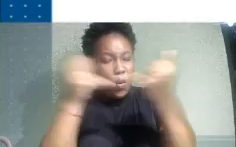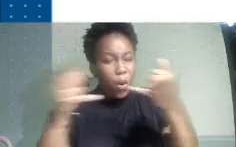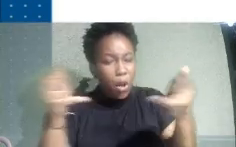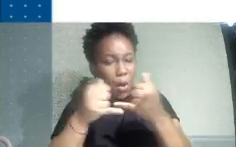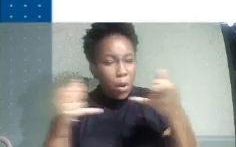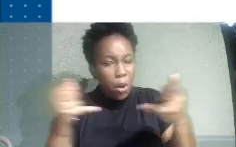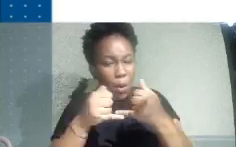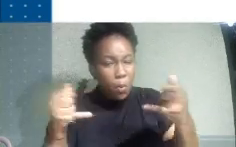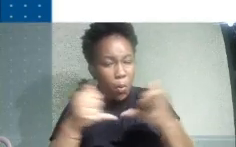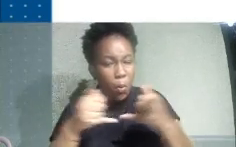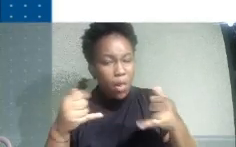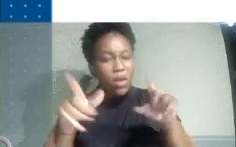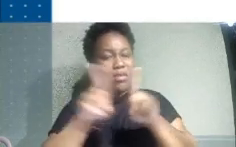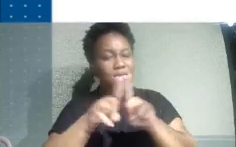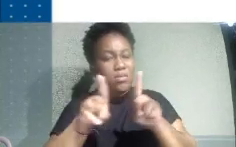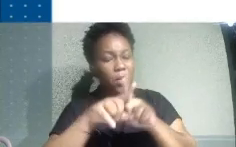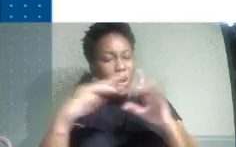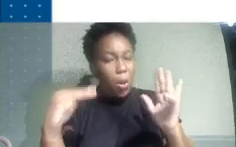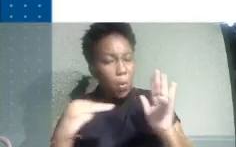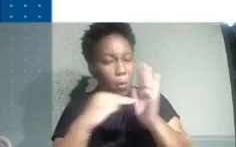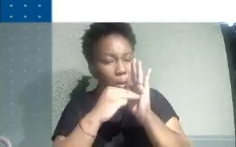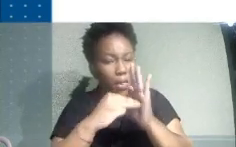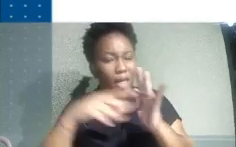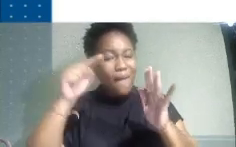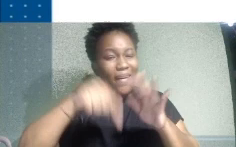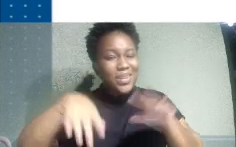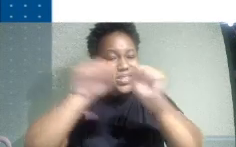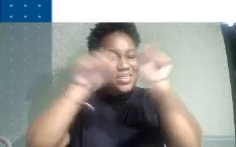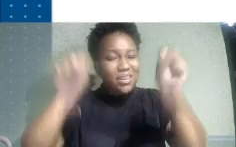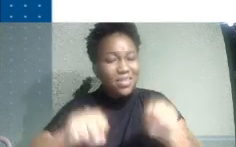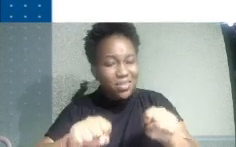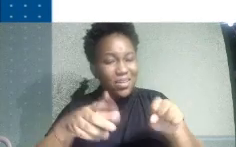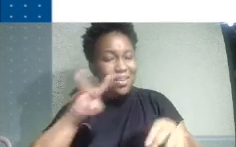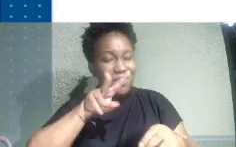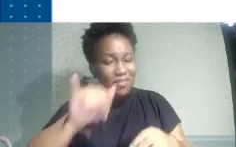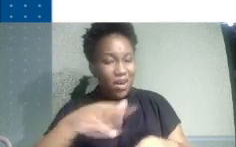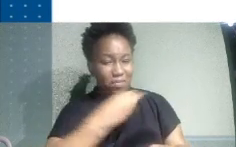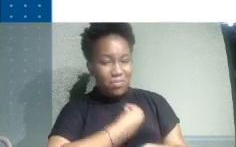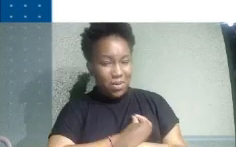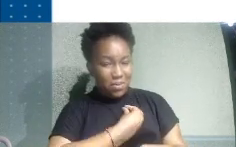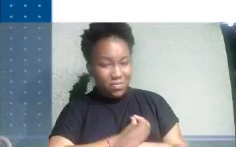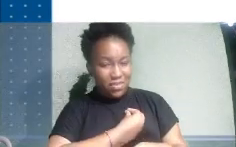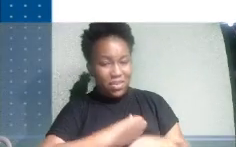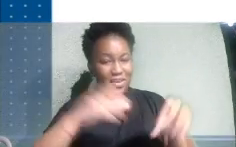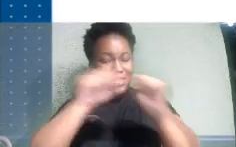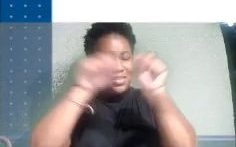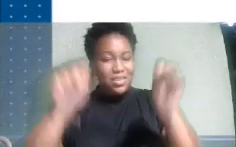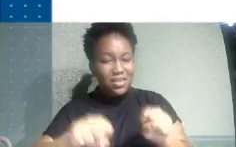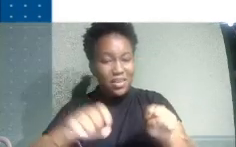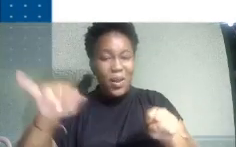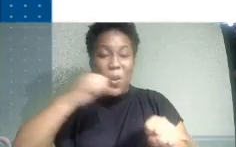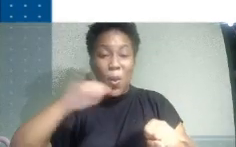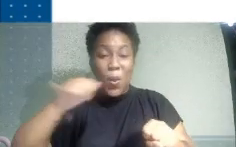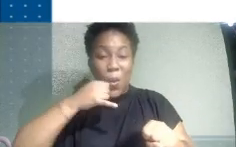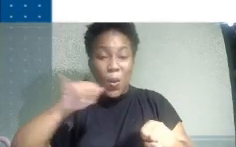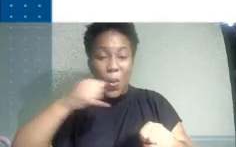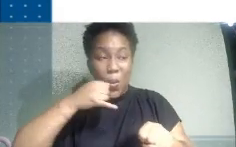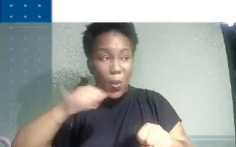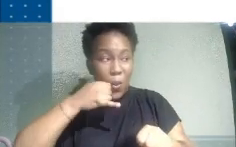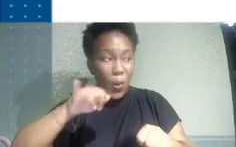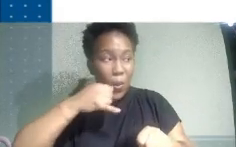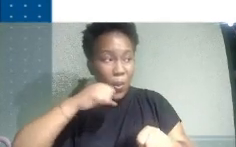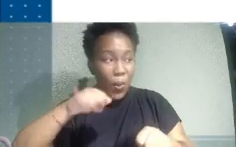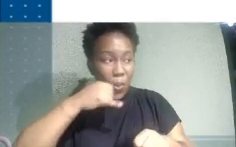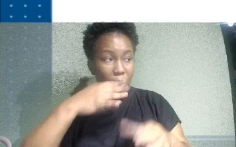os cabos que alimentarão o nosso sistema, que farão parte do nosso sistema elétrico. Eles são produzidos em